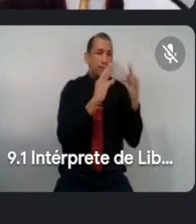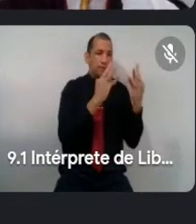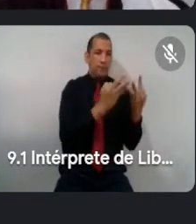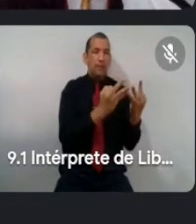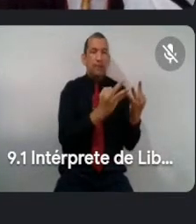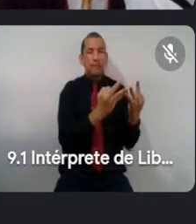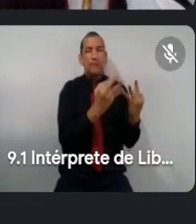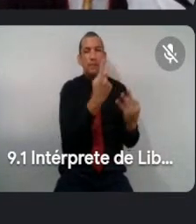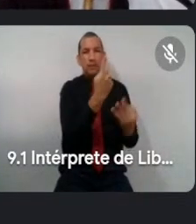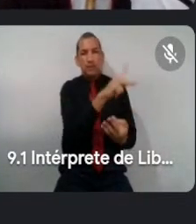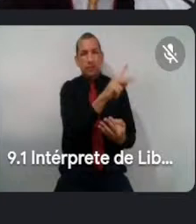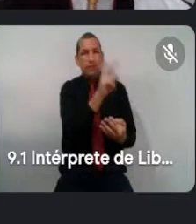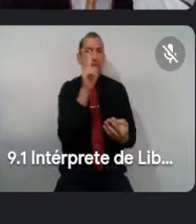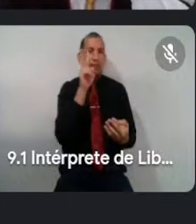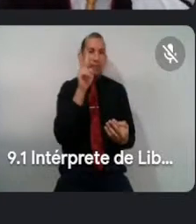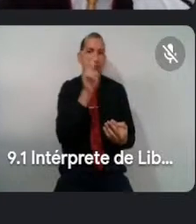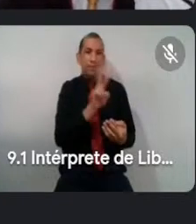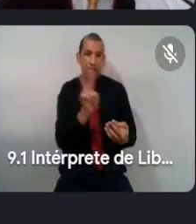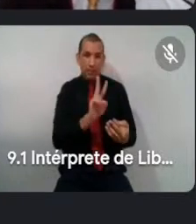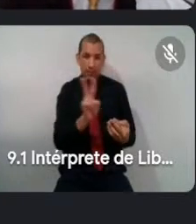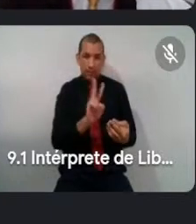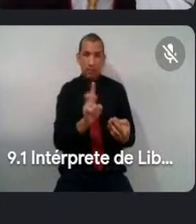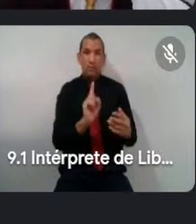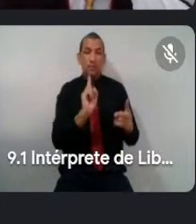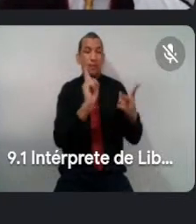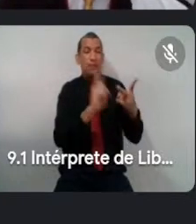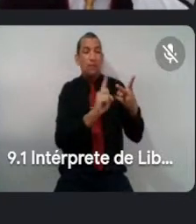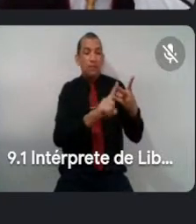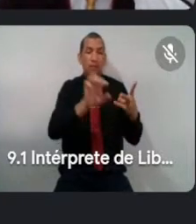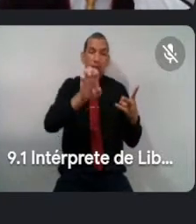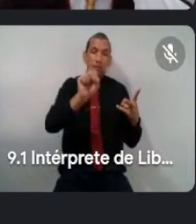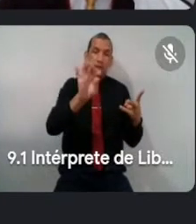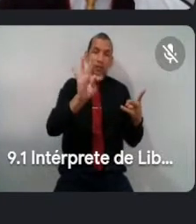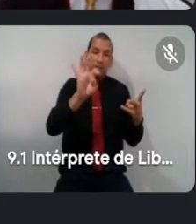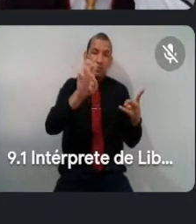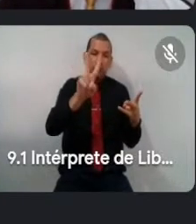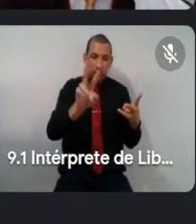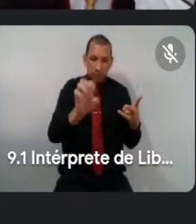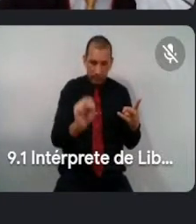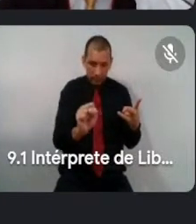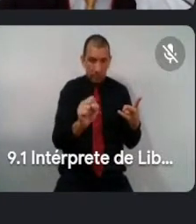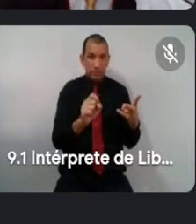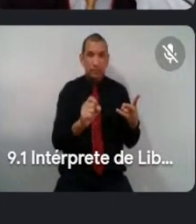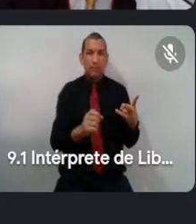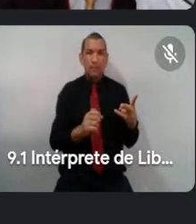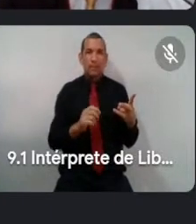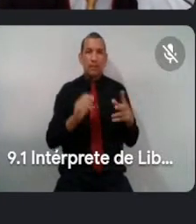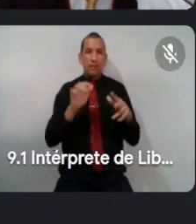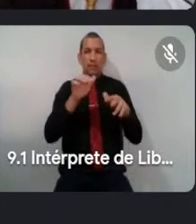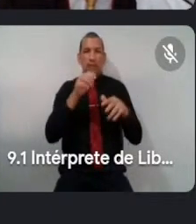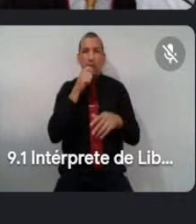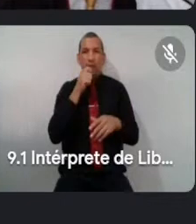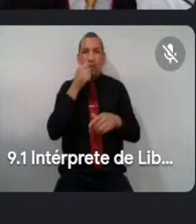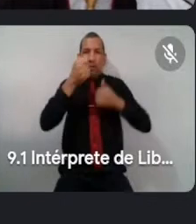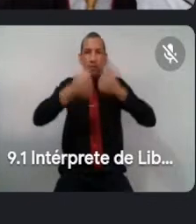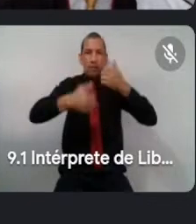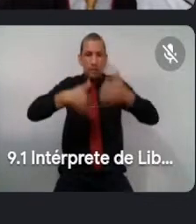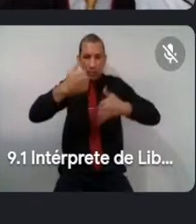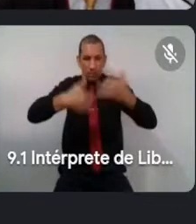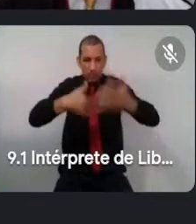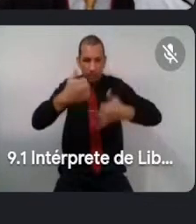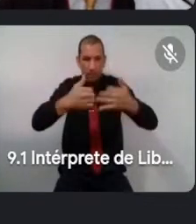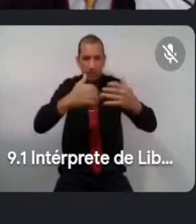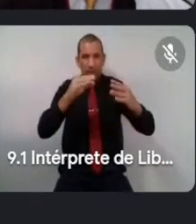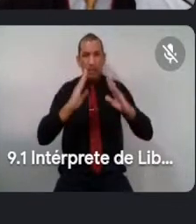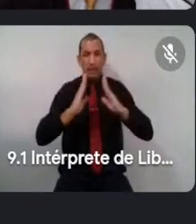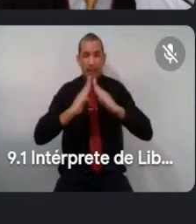e o estilo declarou em depoimento operativo e depoimento em juízo que morava em Paraíso